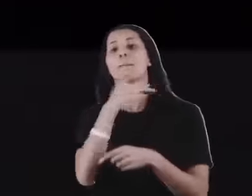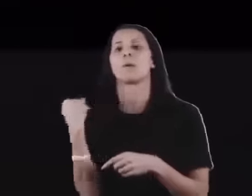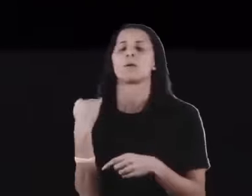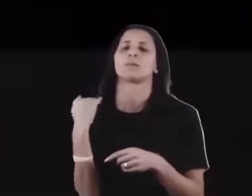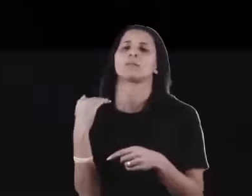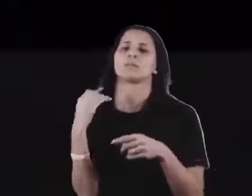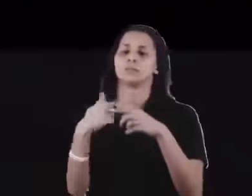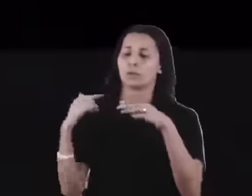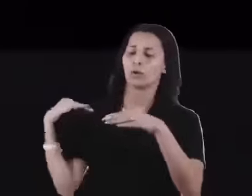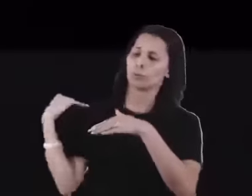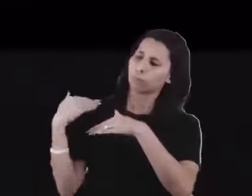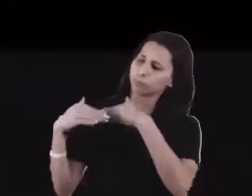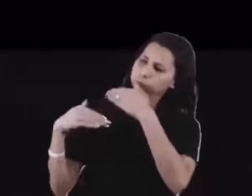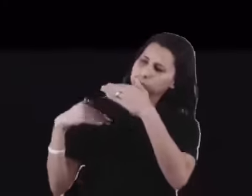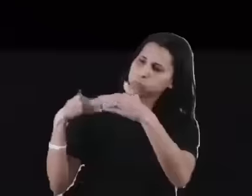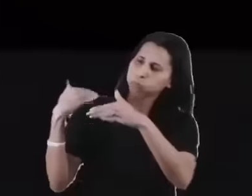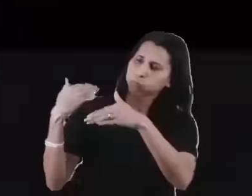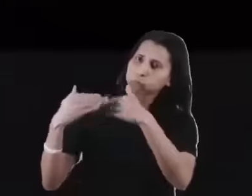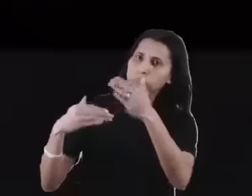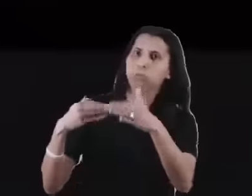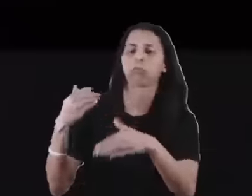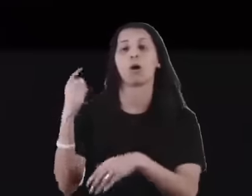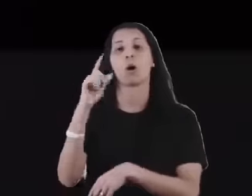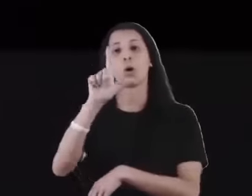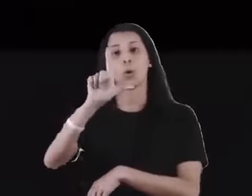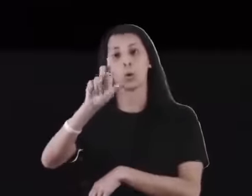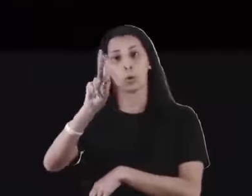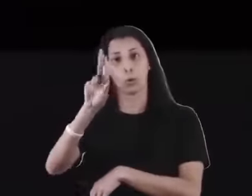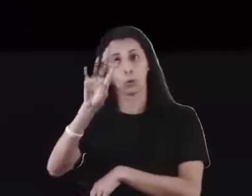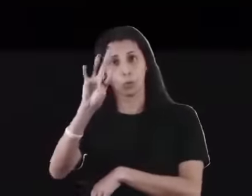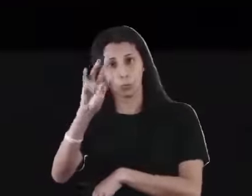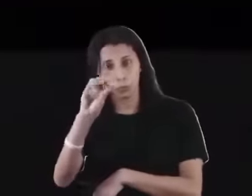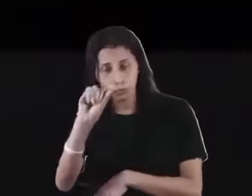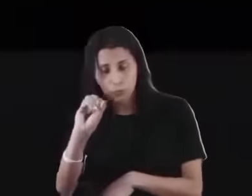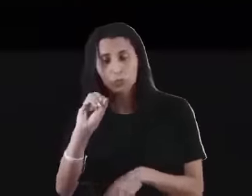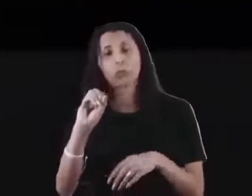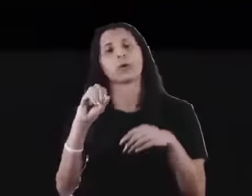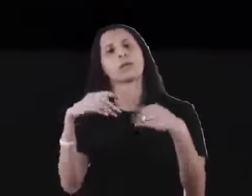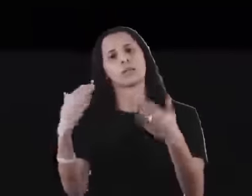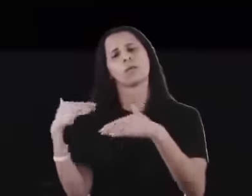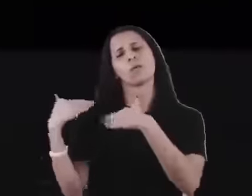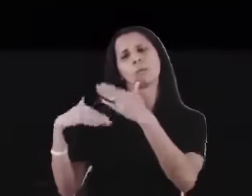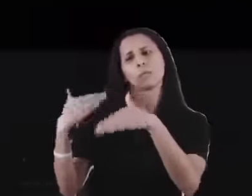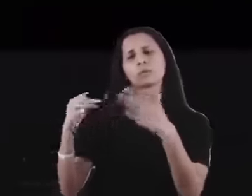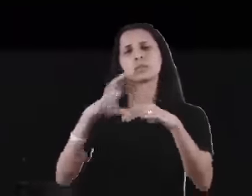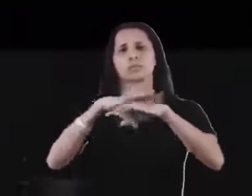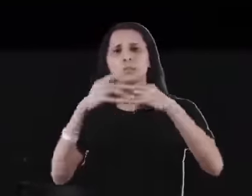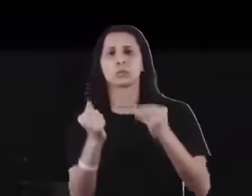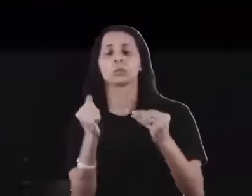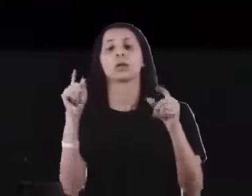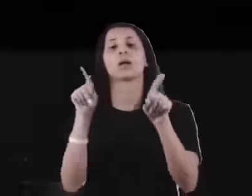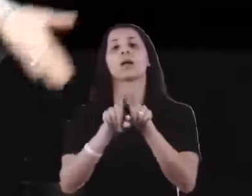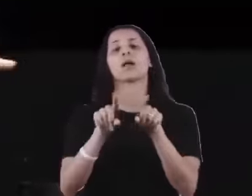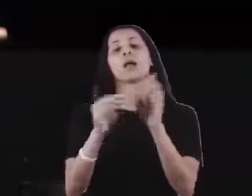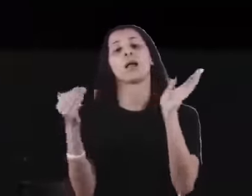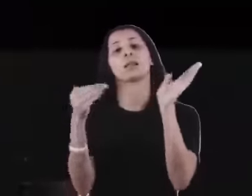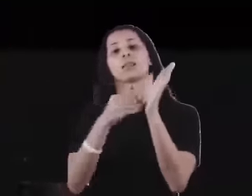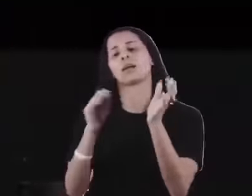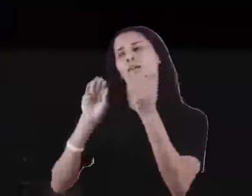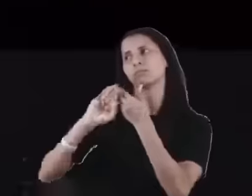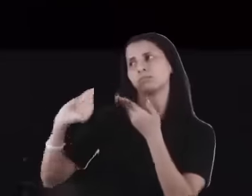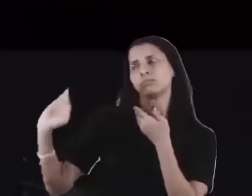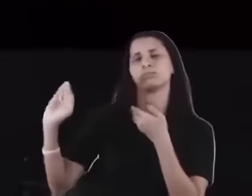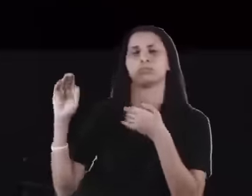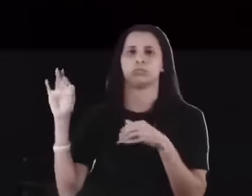luto ela passa por um processo de cura até desvencilhar daquela dor a traição também